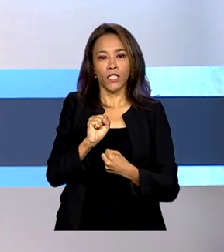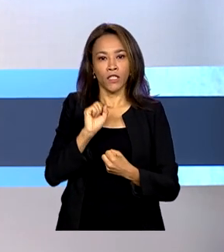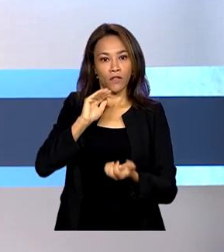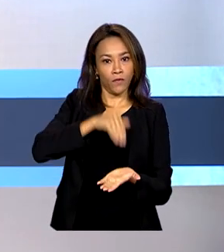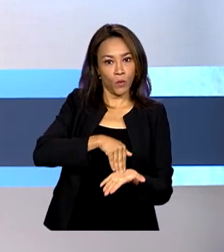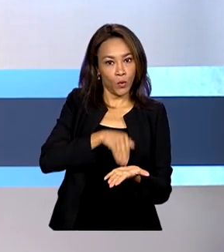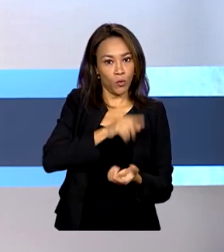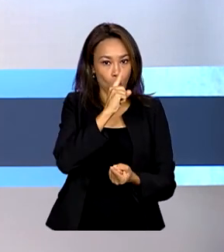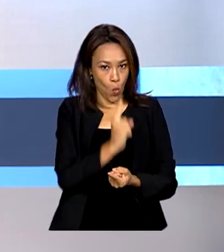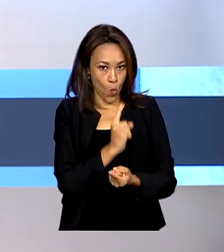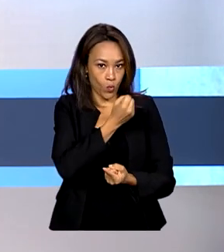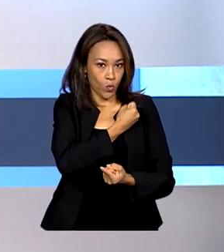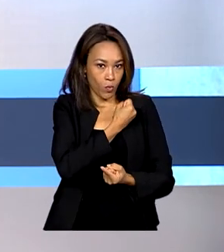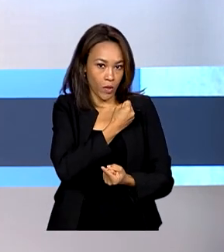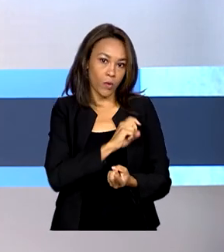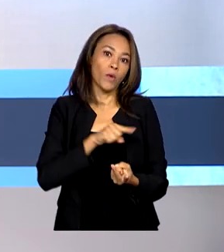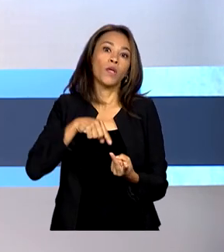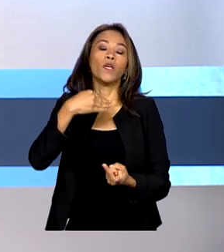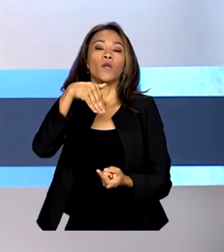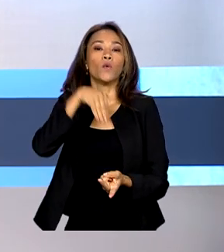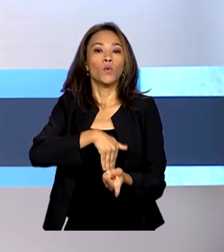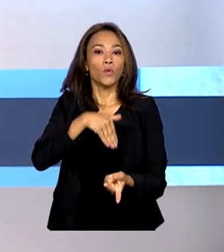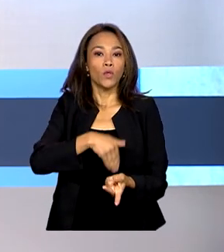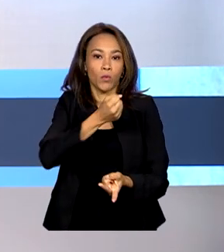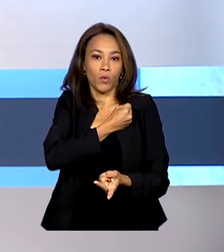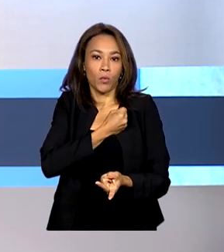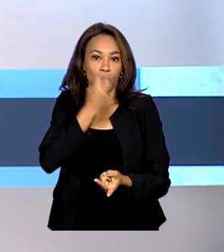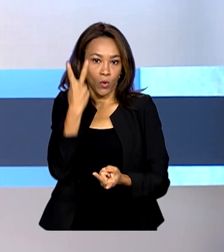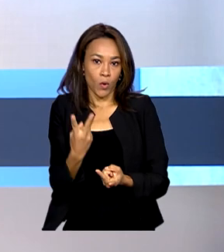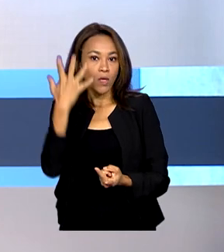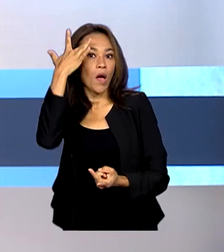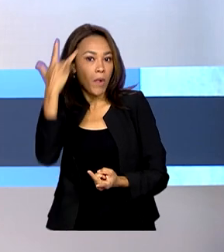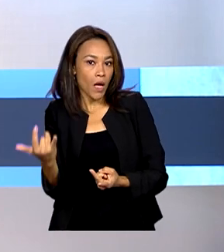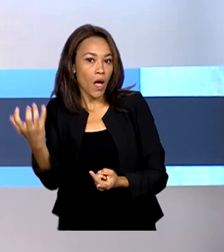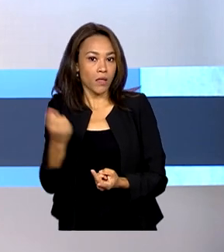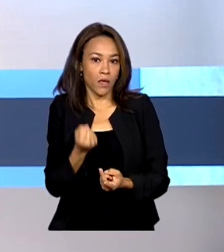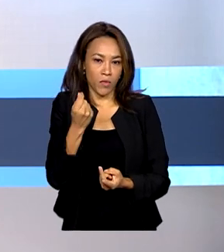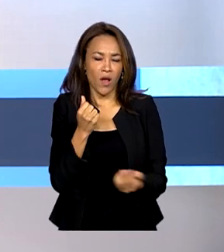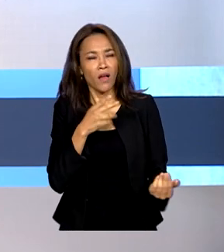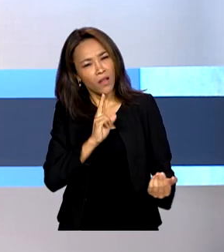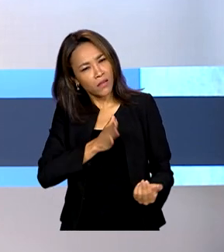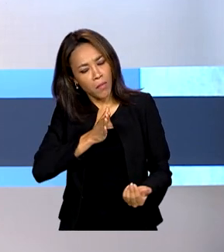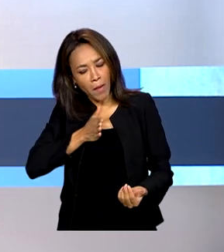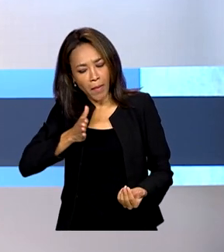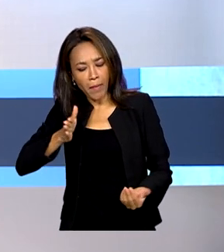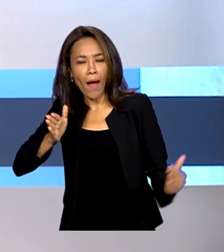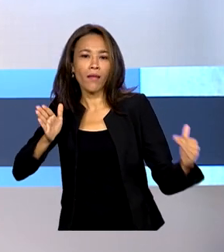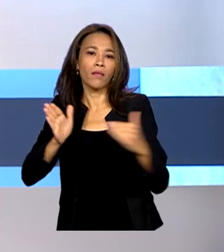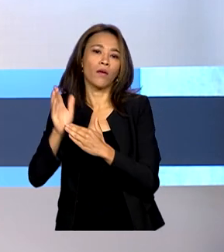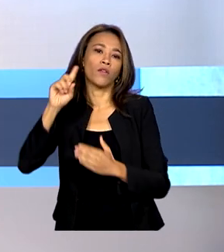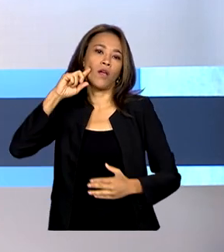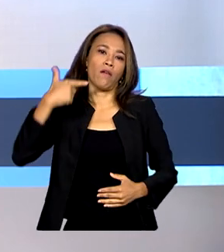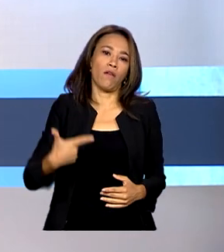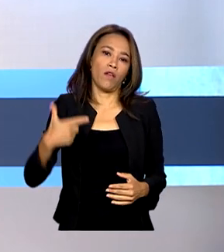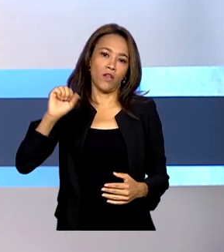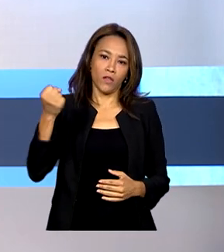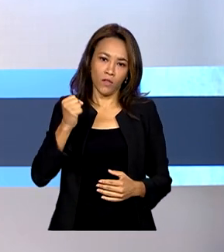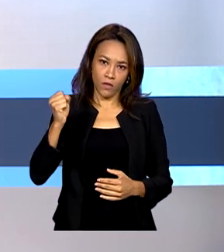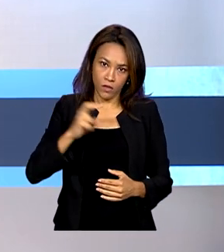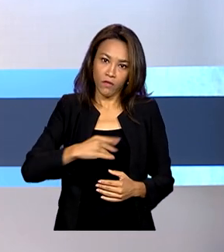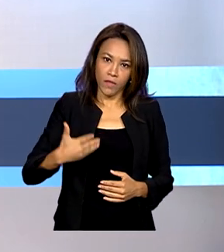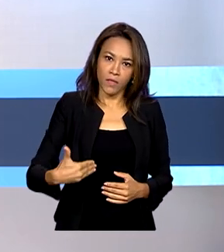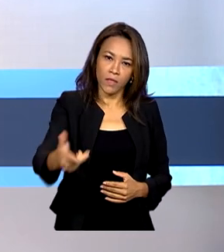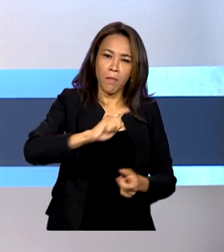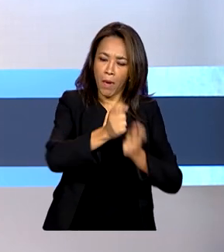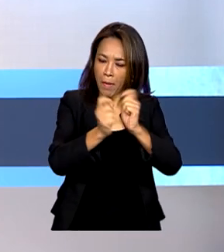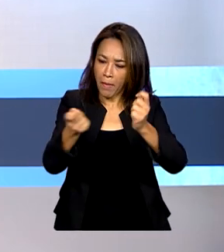final 2 vão receber amanhã. E assim consecutivamente até o dia 28, quando serão pagos os benefícios para